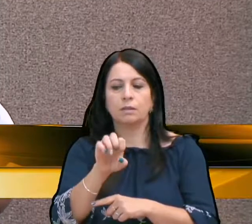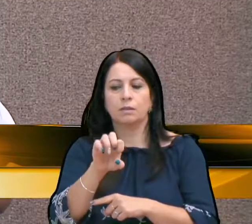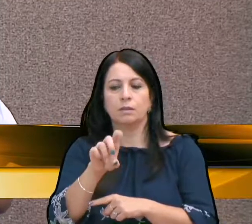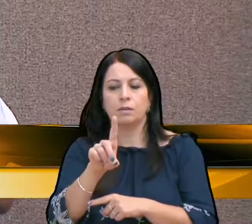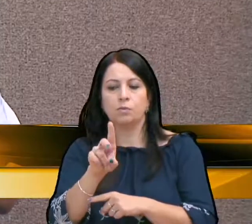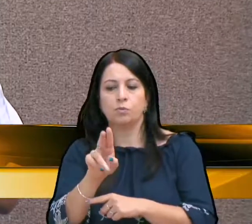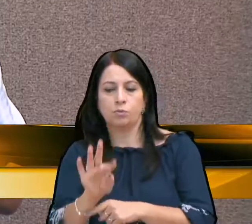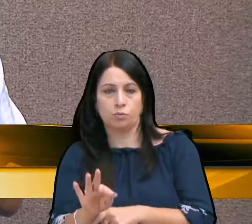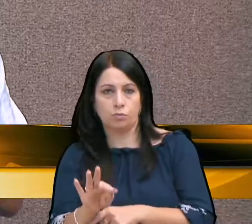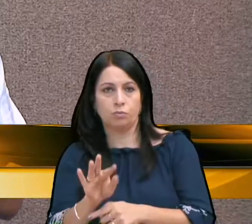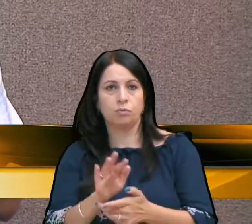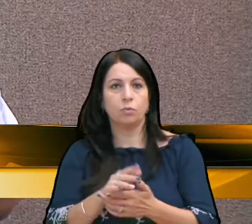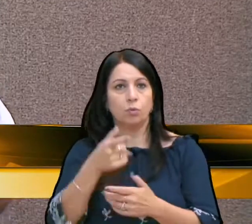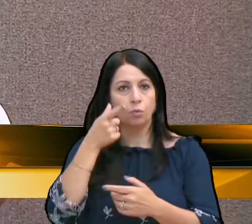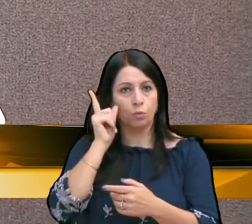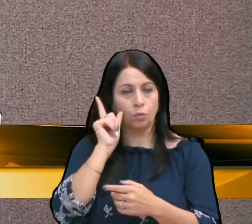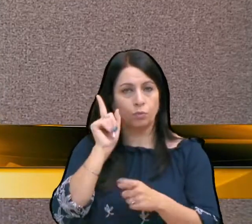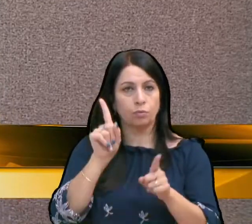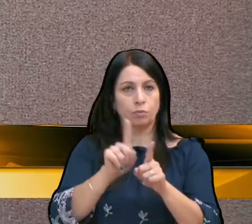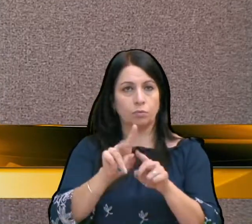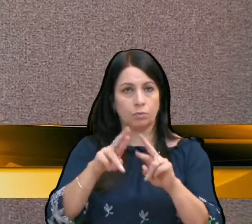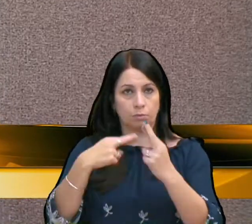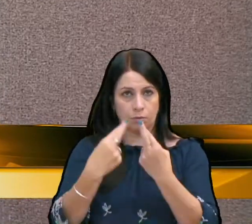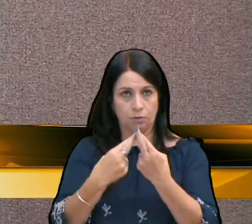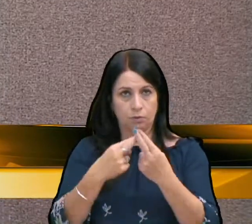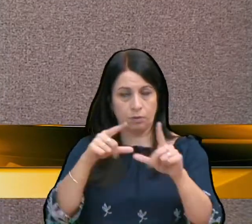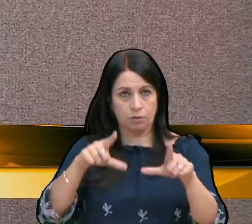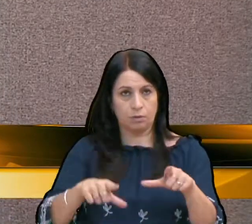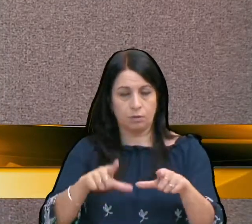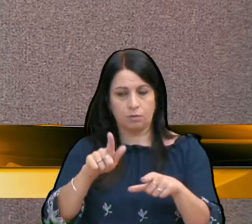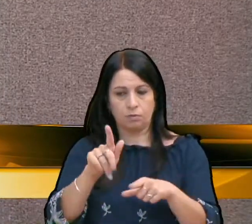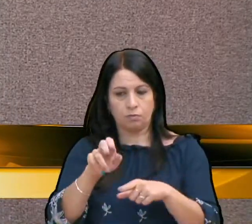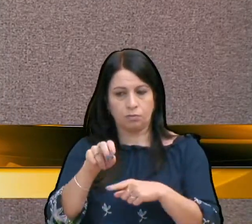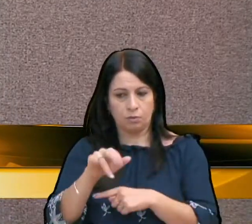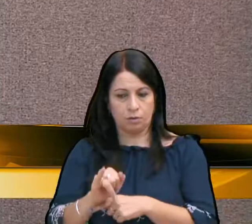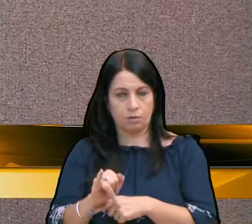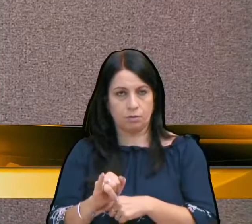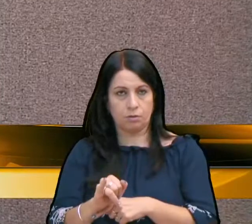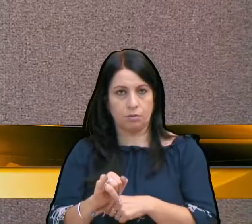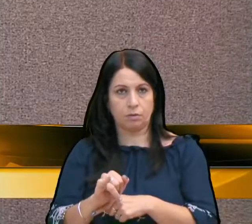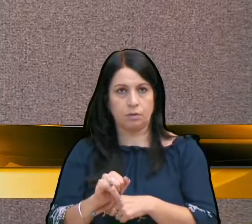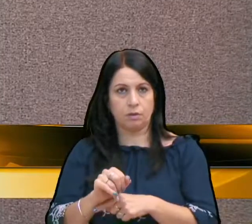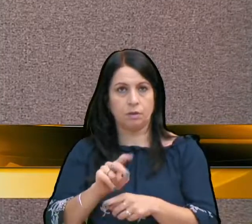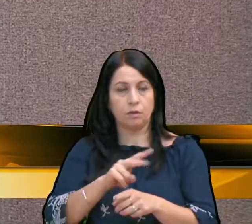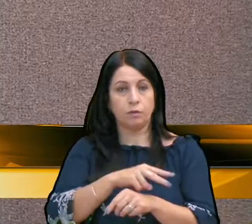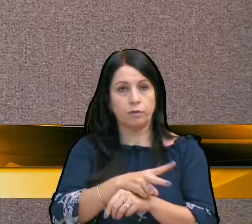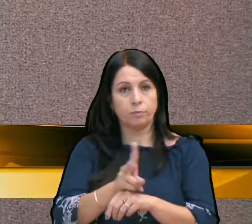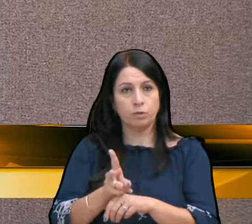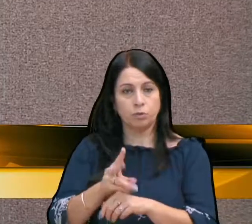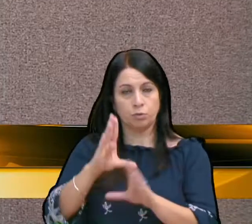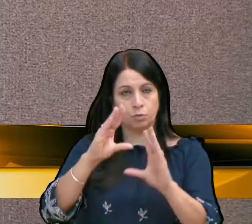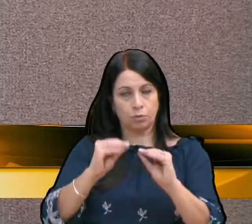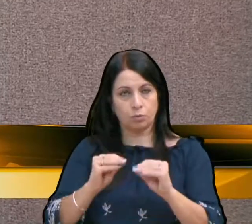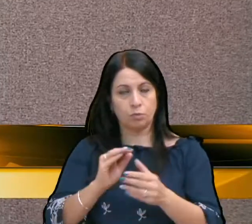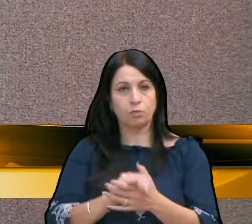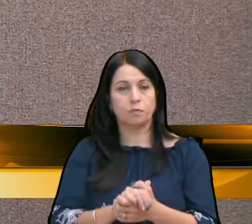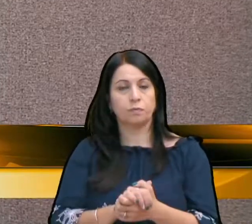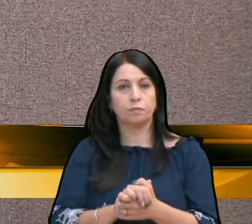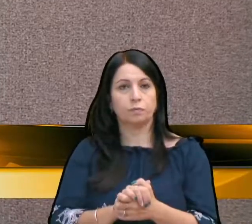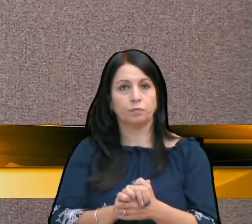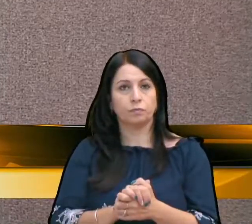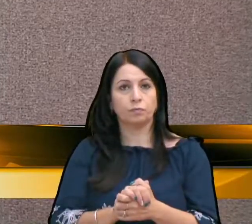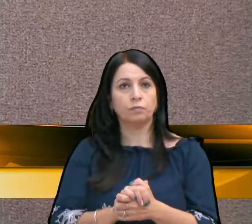aproveitando dizer que ontem tivemos uma reunião aqui na sala GNPTF, vespertino noite, onde